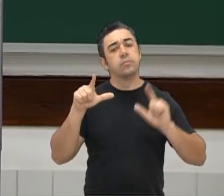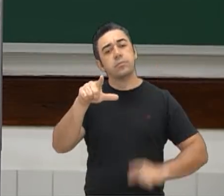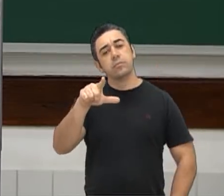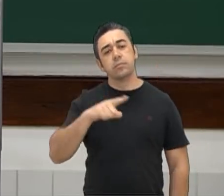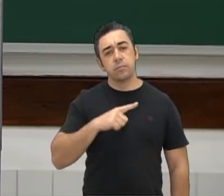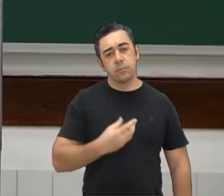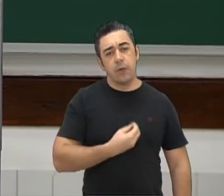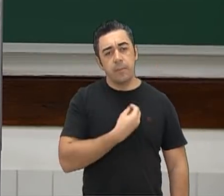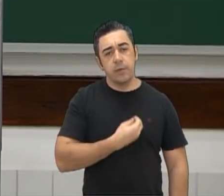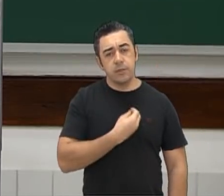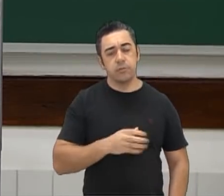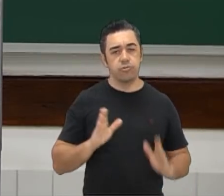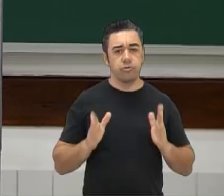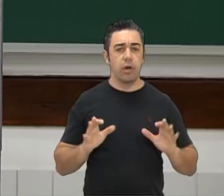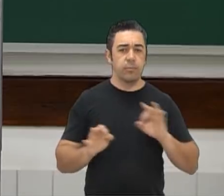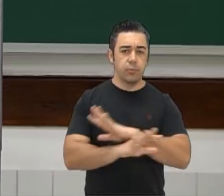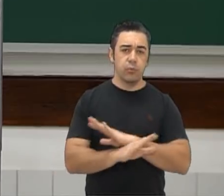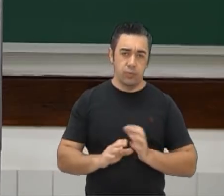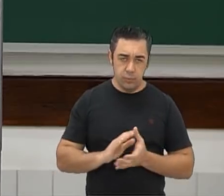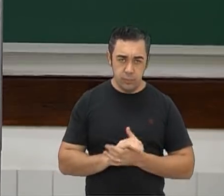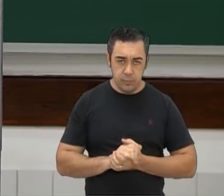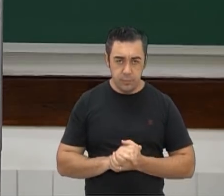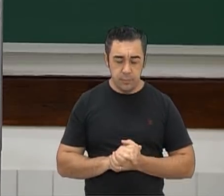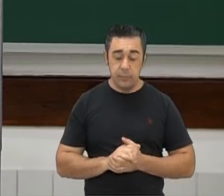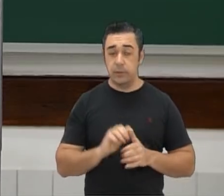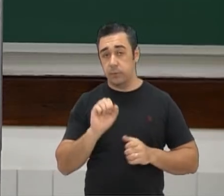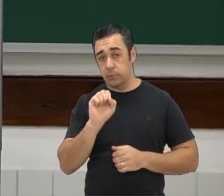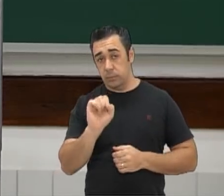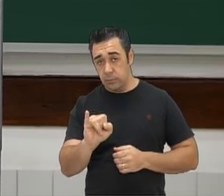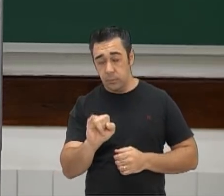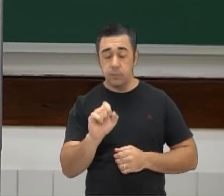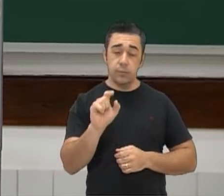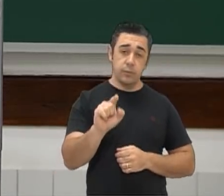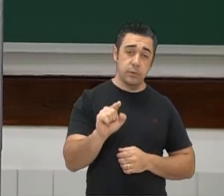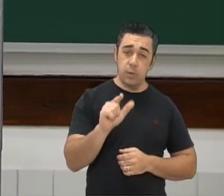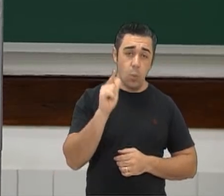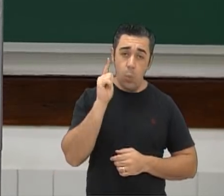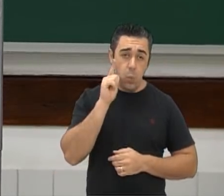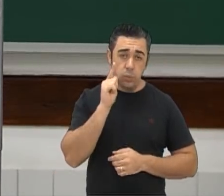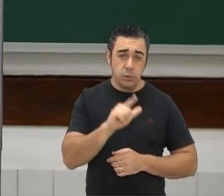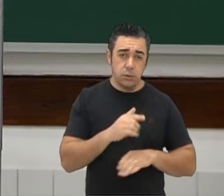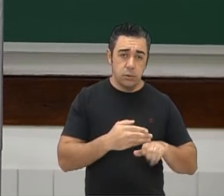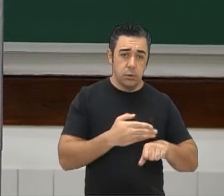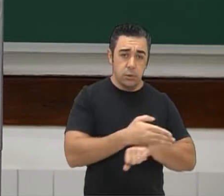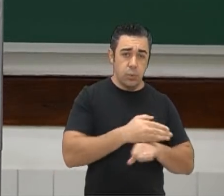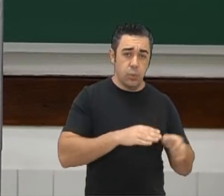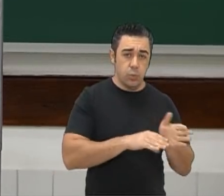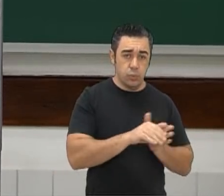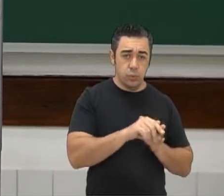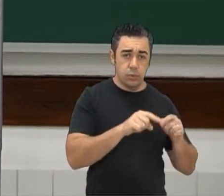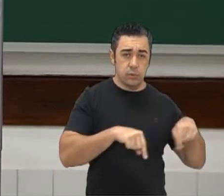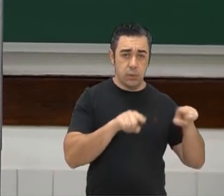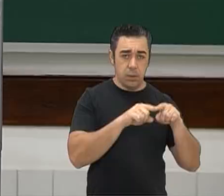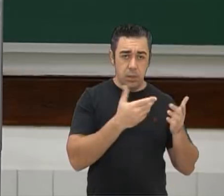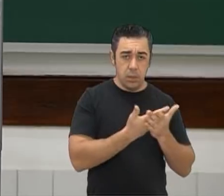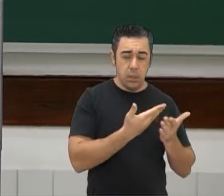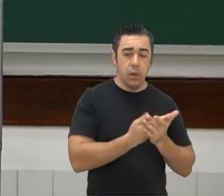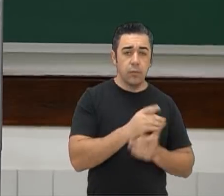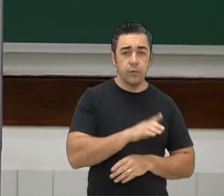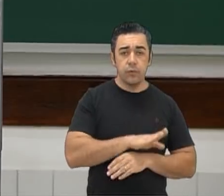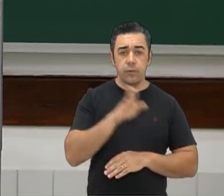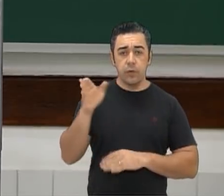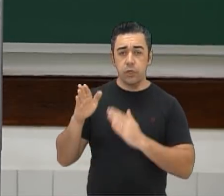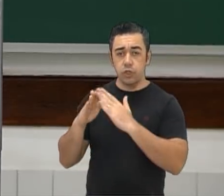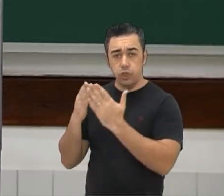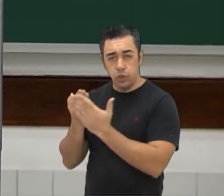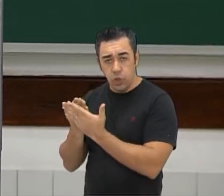sua presença, a sua frequência, tá? Caso você não consiga acessar, entre em contato com a escola ou com o seu